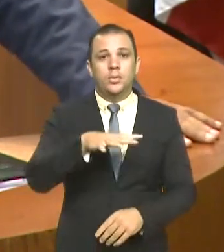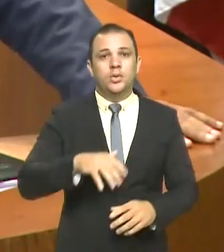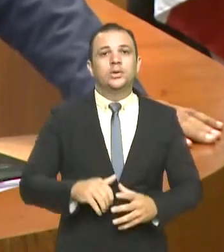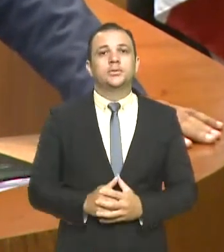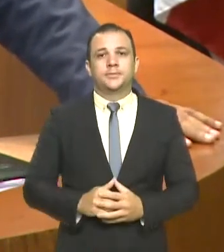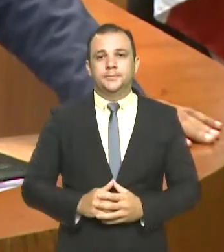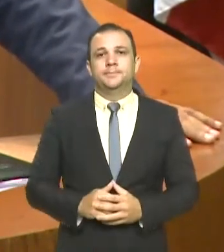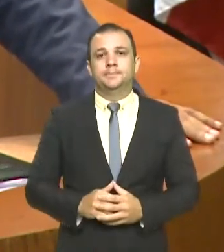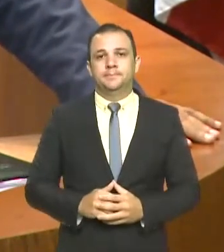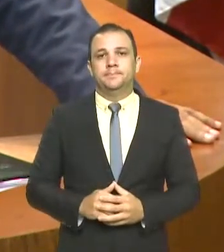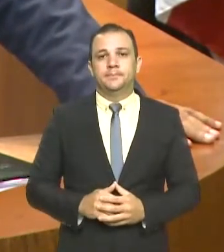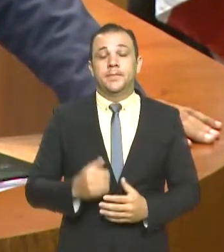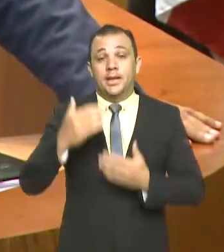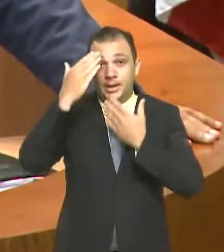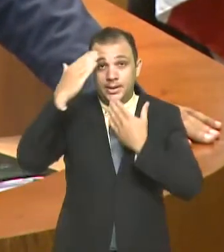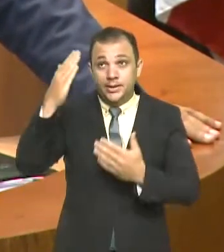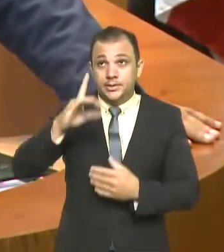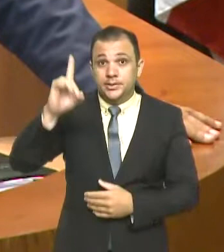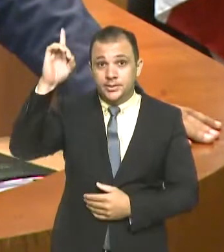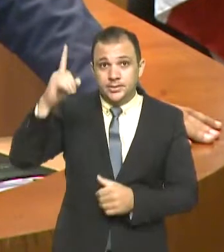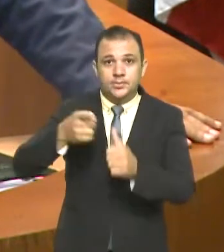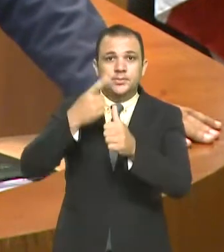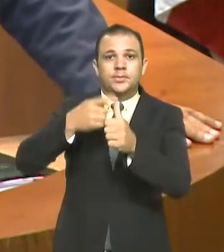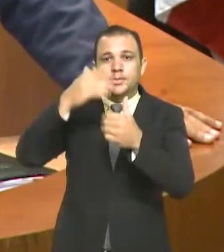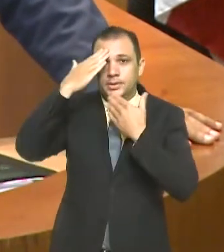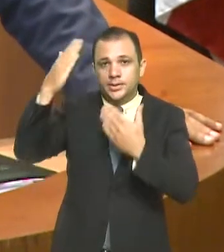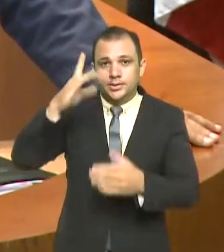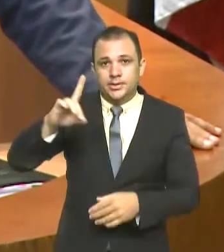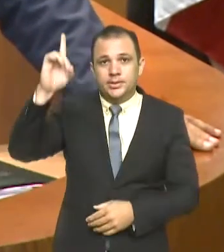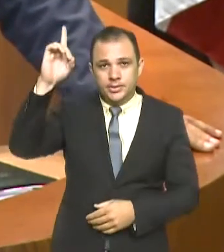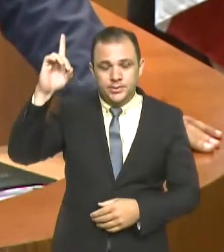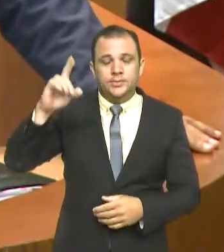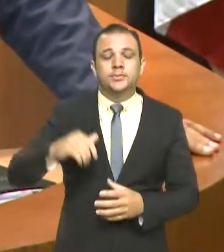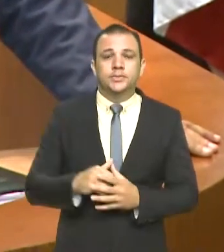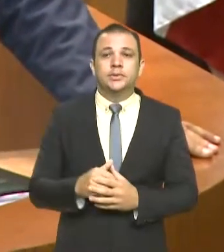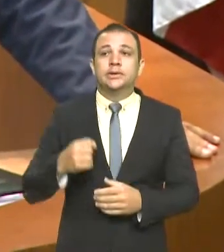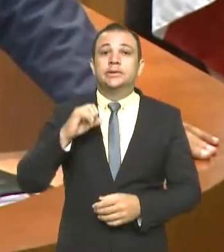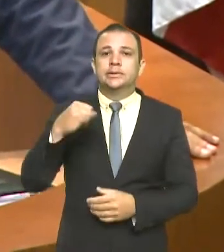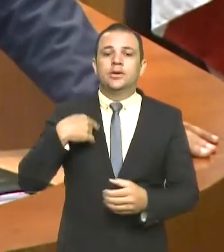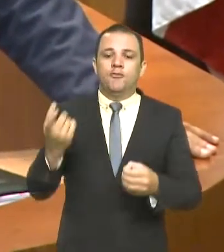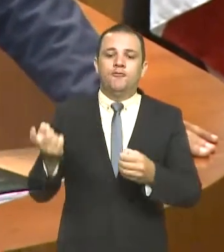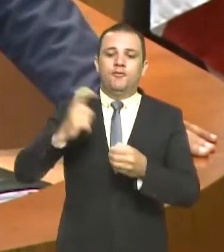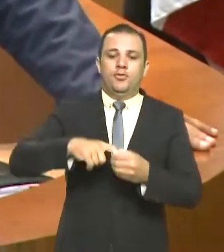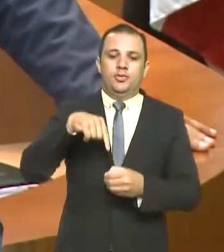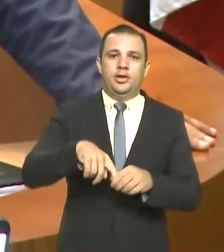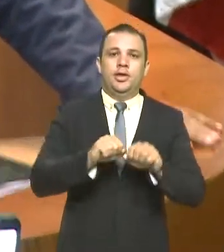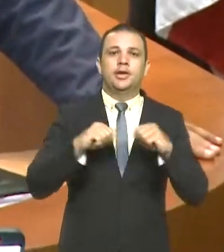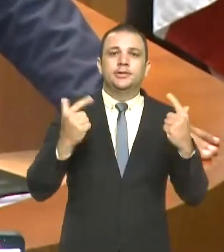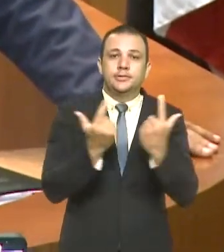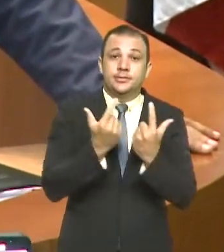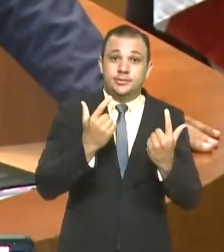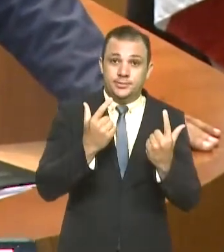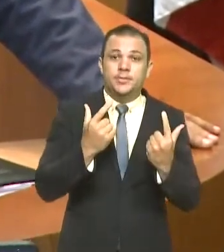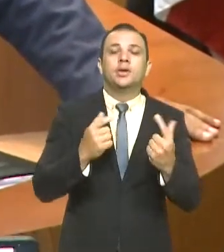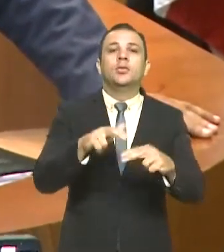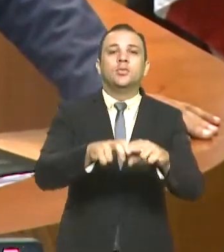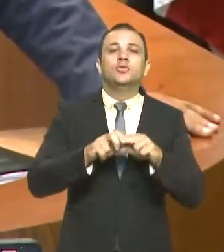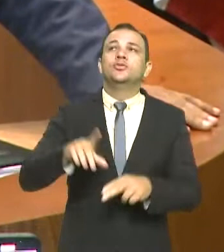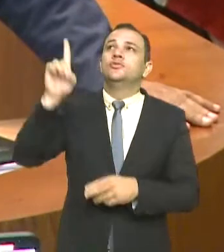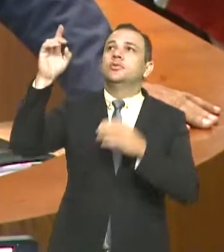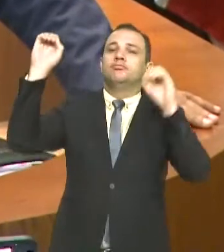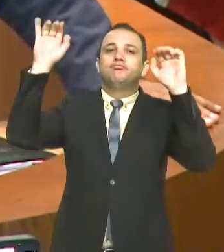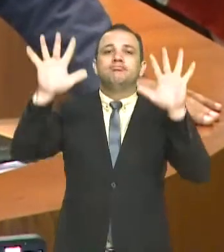a Deus, a minha gratidão a Deus. Se estou de volta à Assembleia Legislativa do Estado do Maranhão, é por